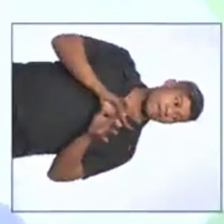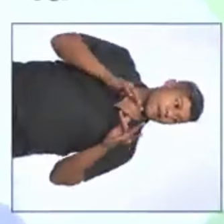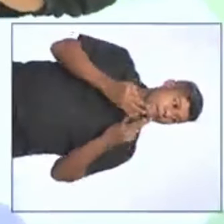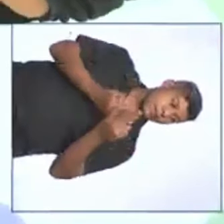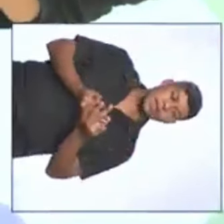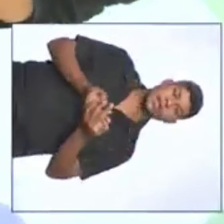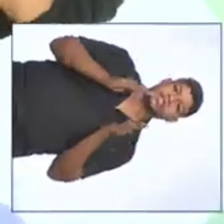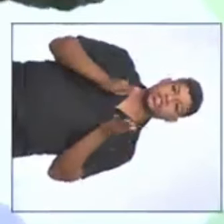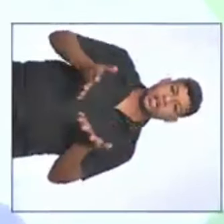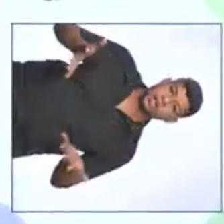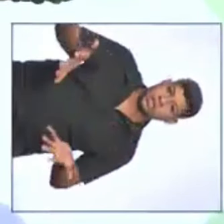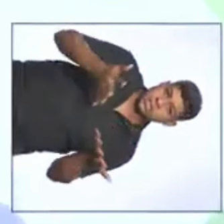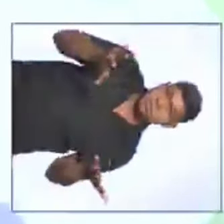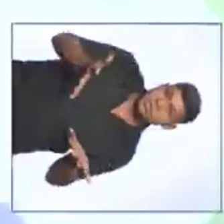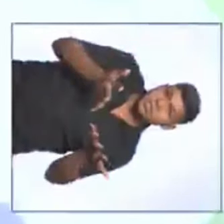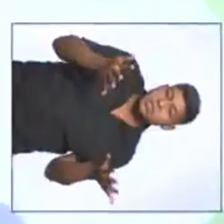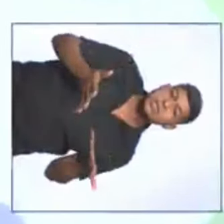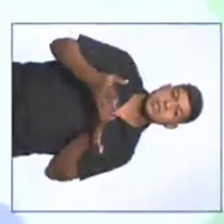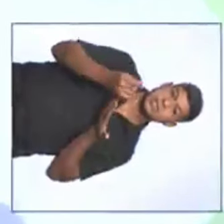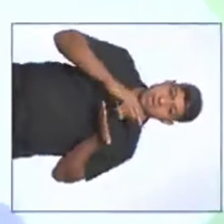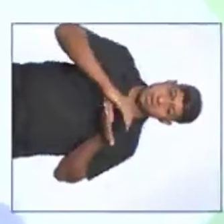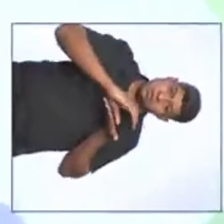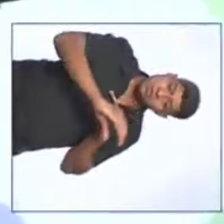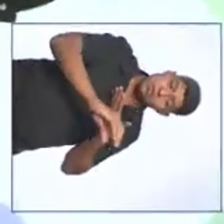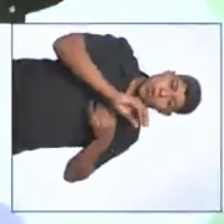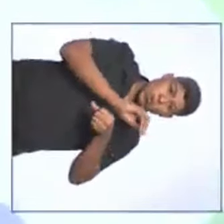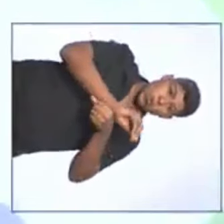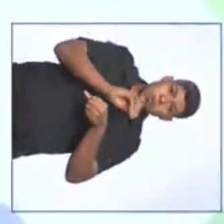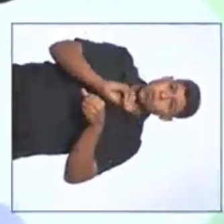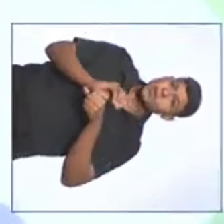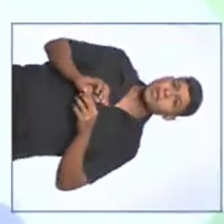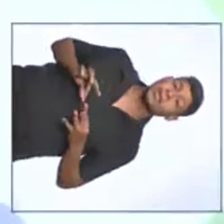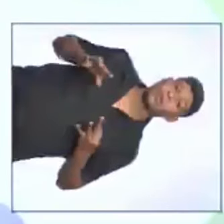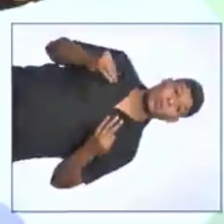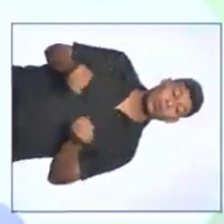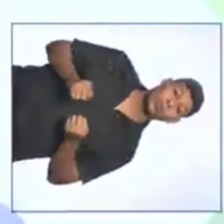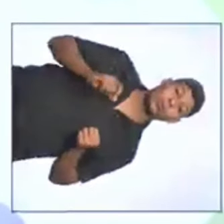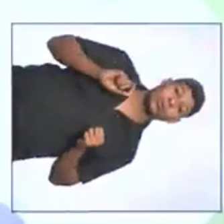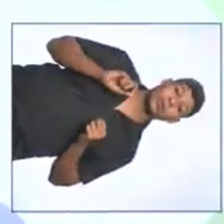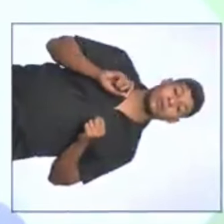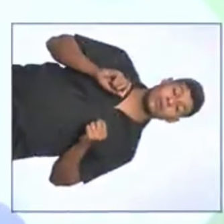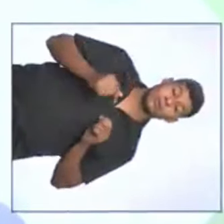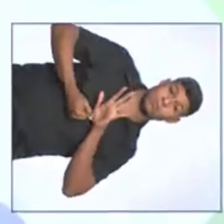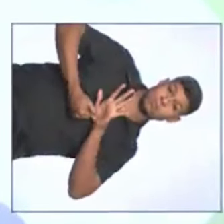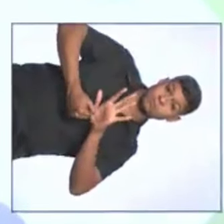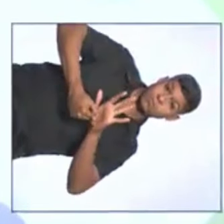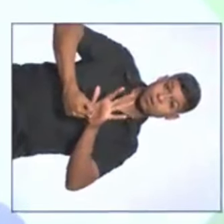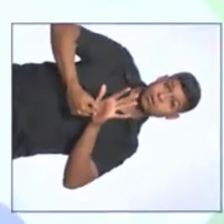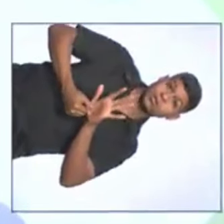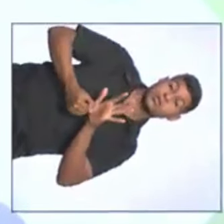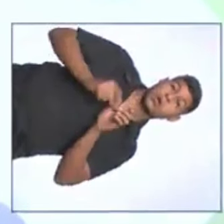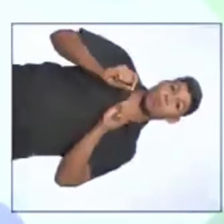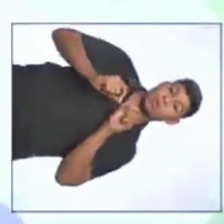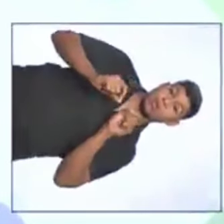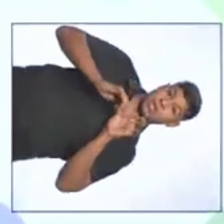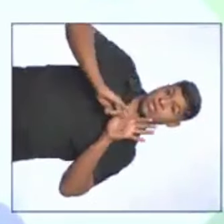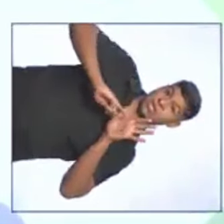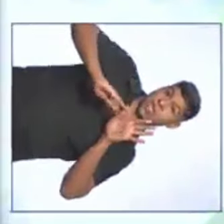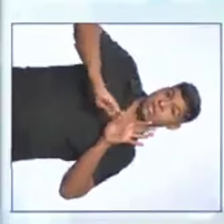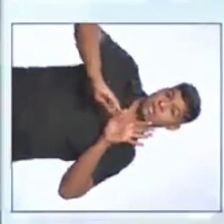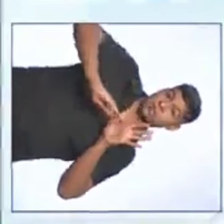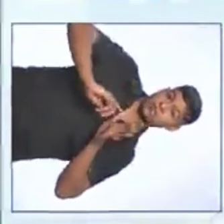já são elas que trazem a renda doméstica, são elas que cuidam de tudo isso. Então, a gente vai mostrar aí uns dados pra